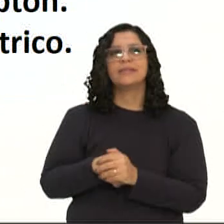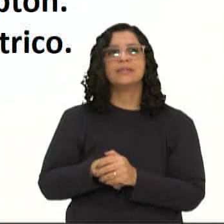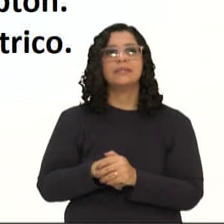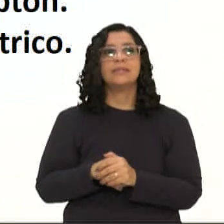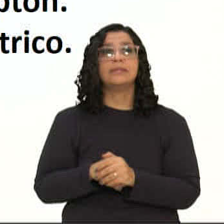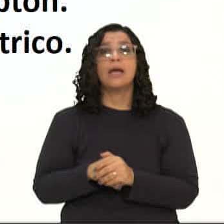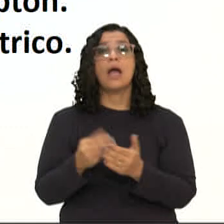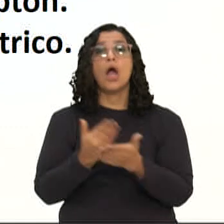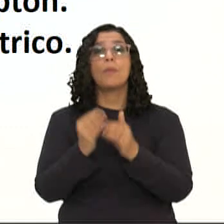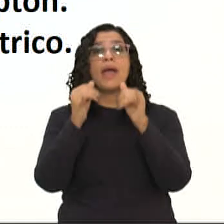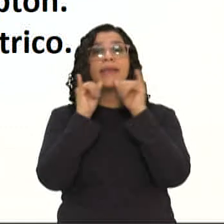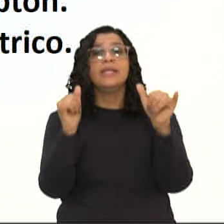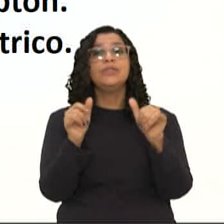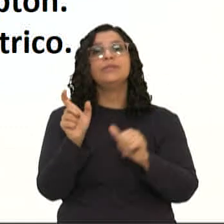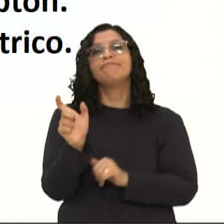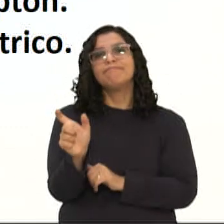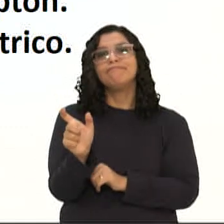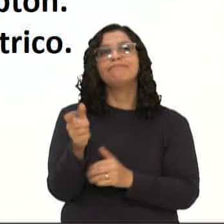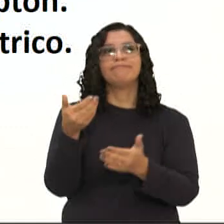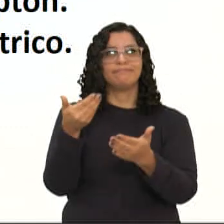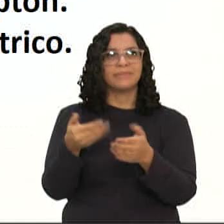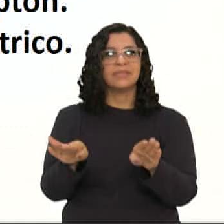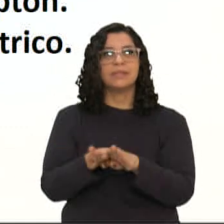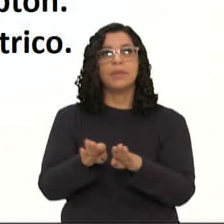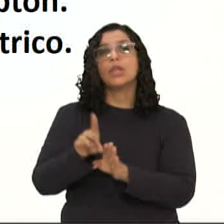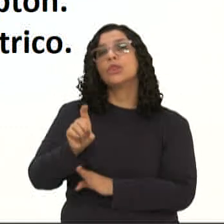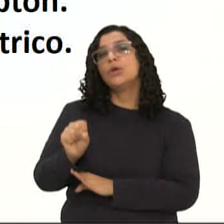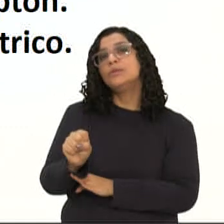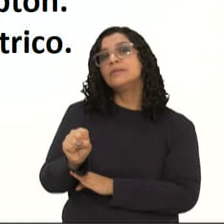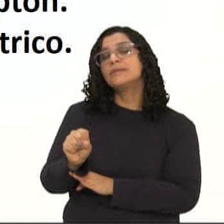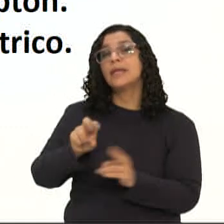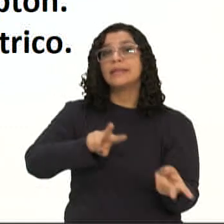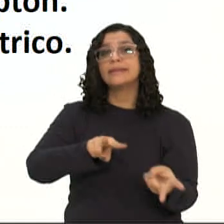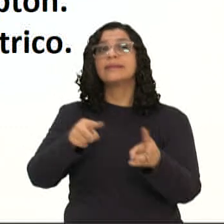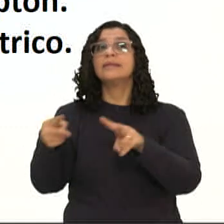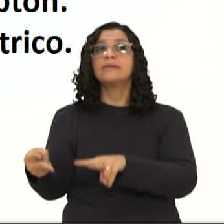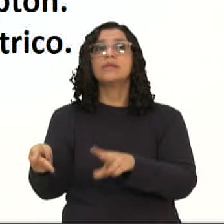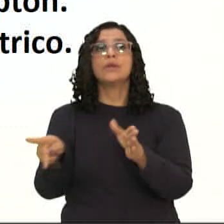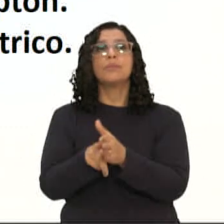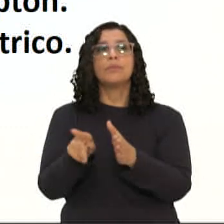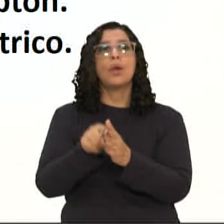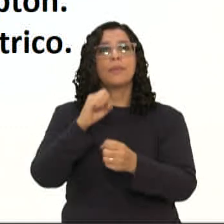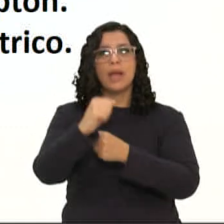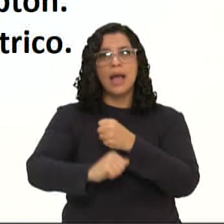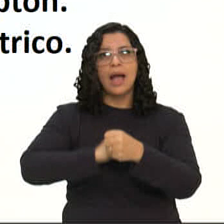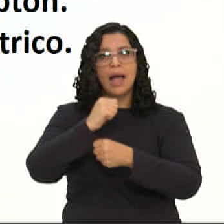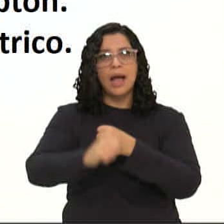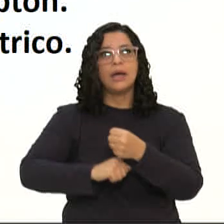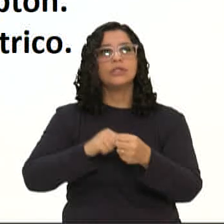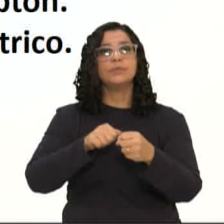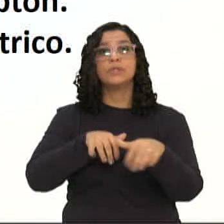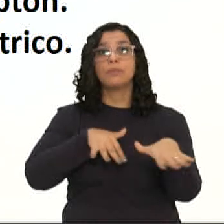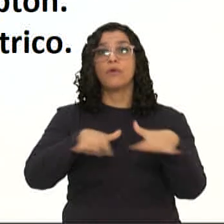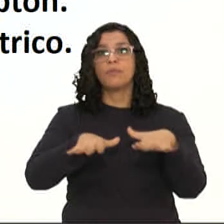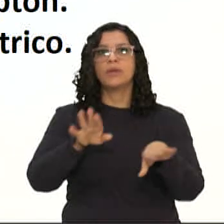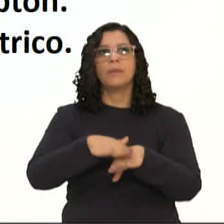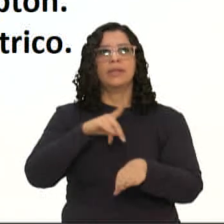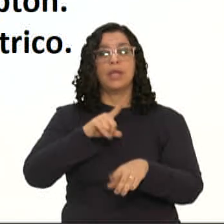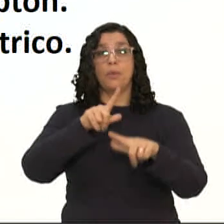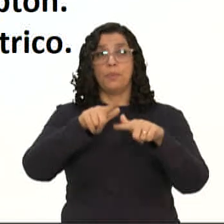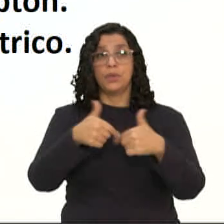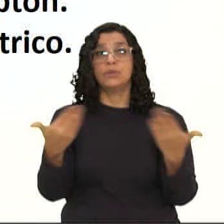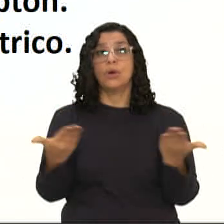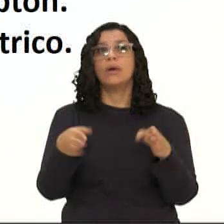da energia parte da energia é transferida para os átomos, aumentando a sua agitação. Com isso,